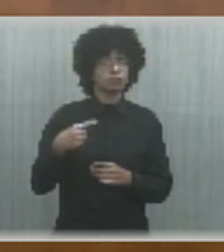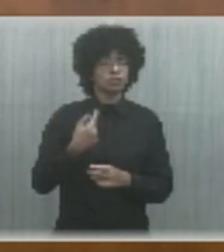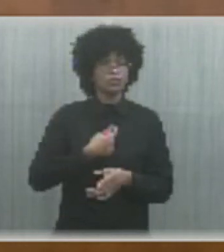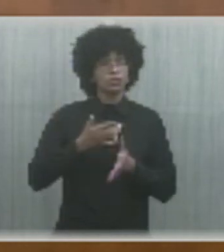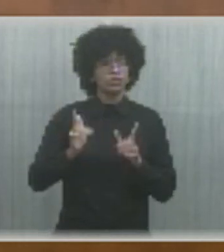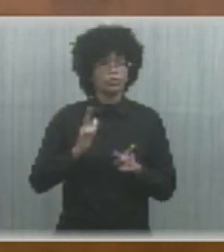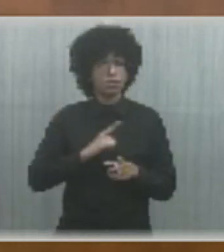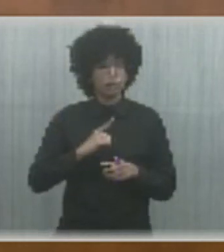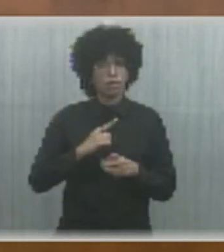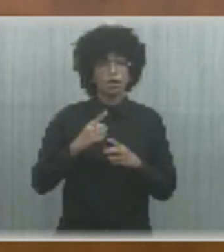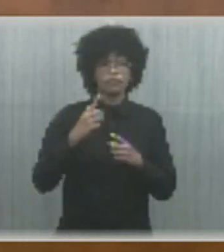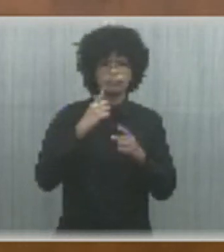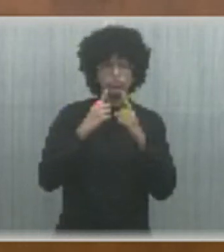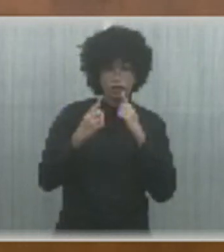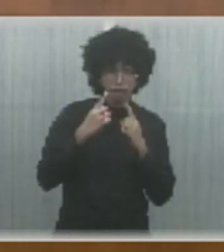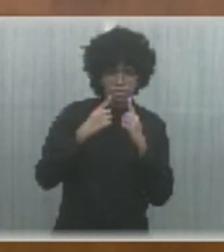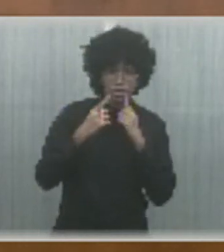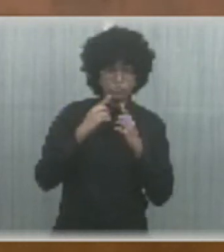um debate